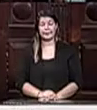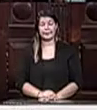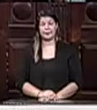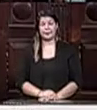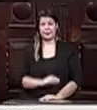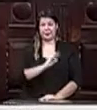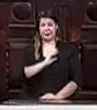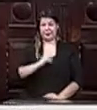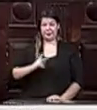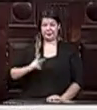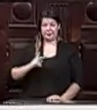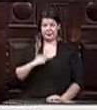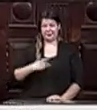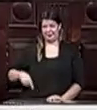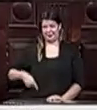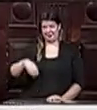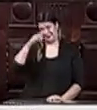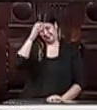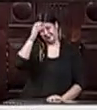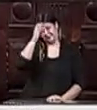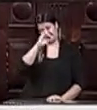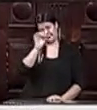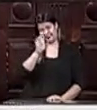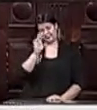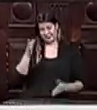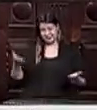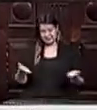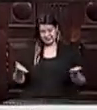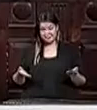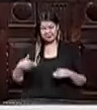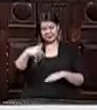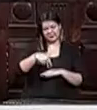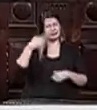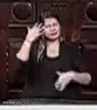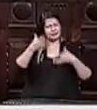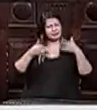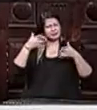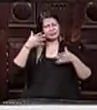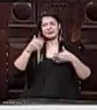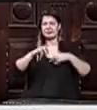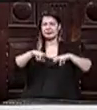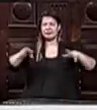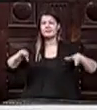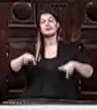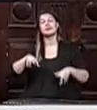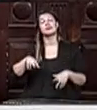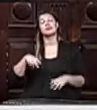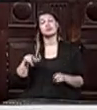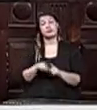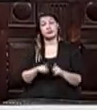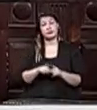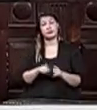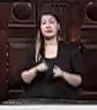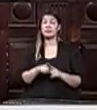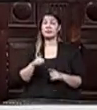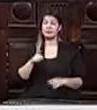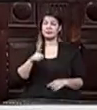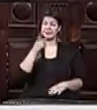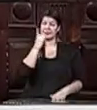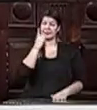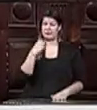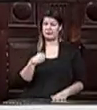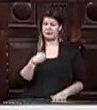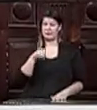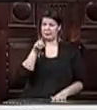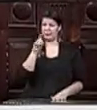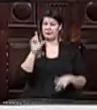senhora deputada Tia Ju, que preside este expediente final, deputados aqui presentes, você que nos assiste pela TV